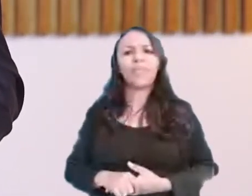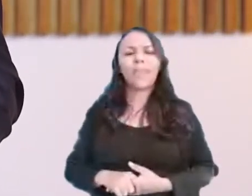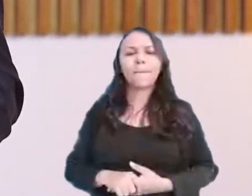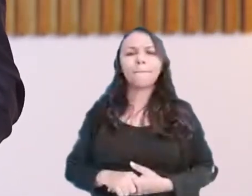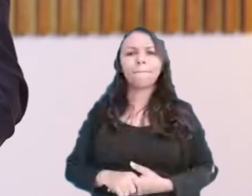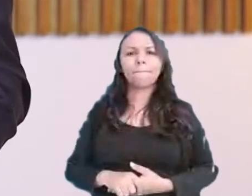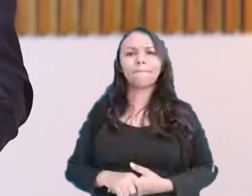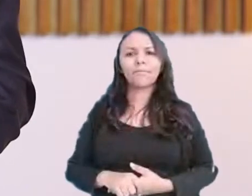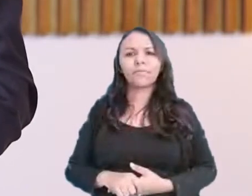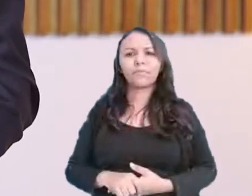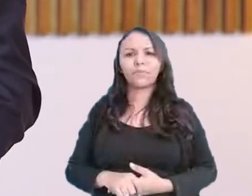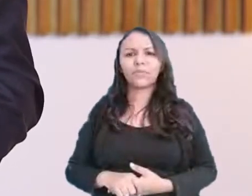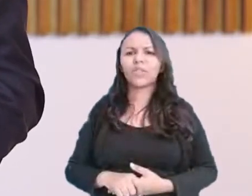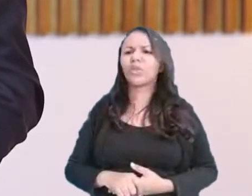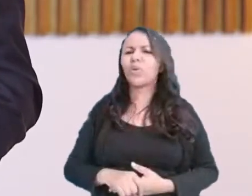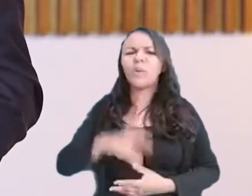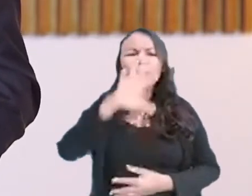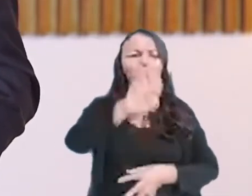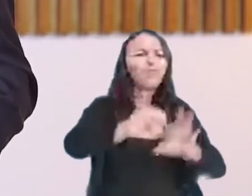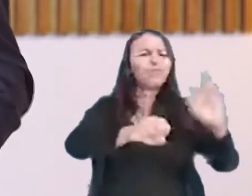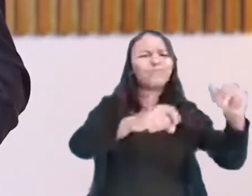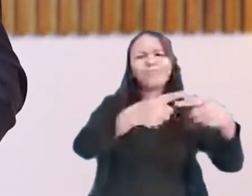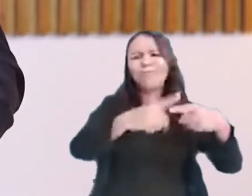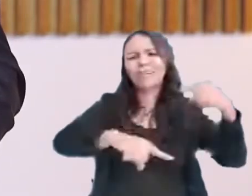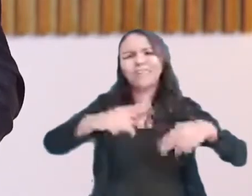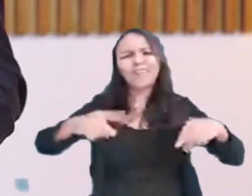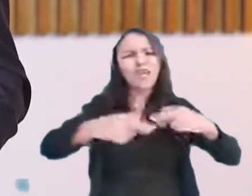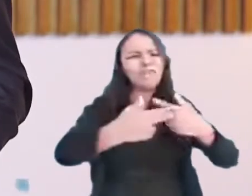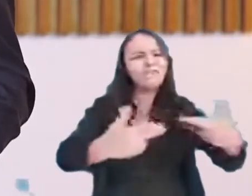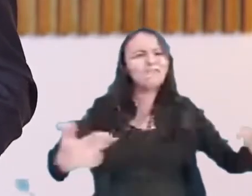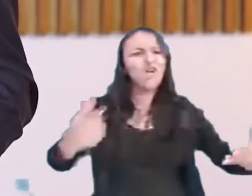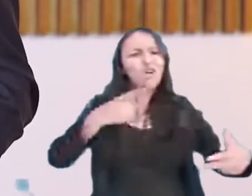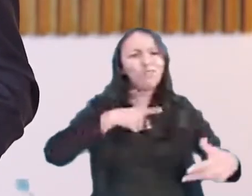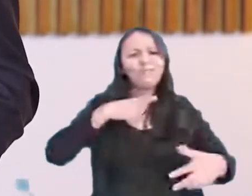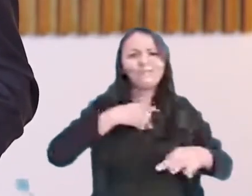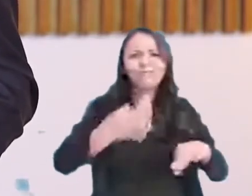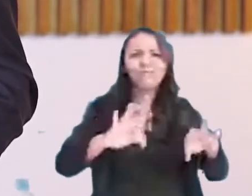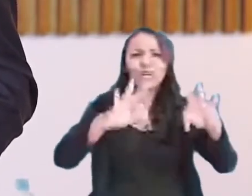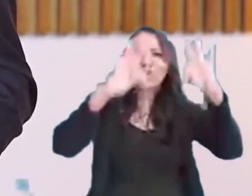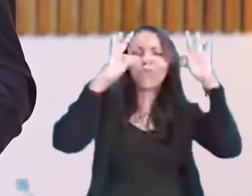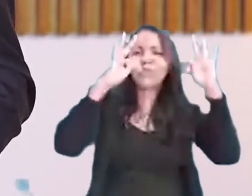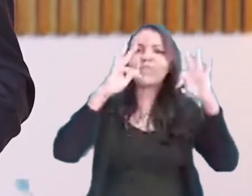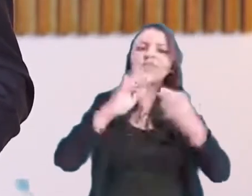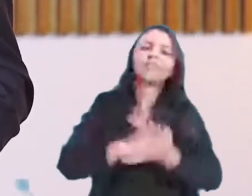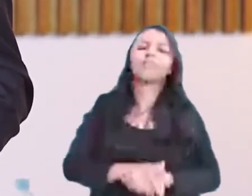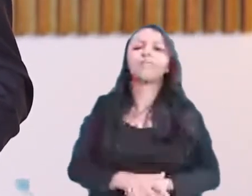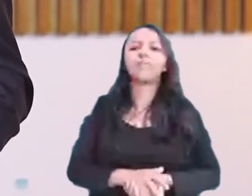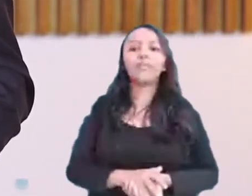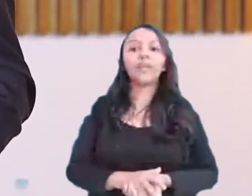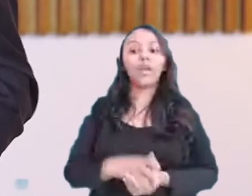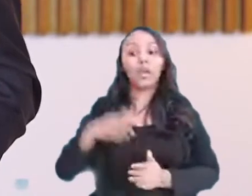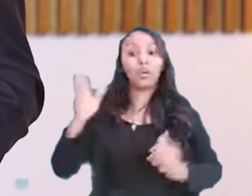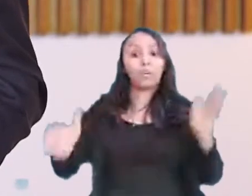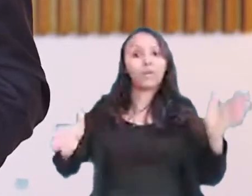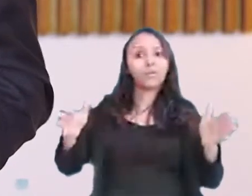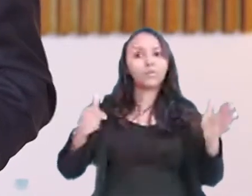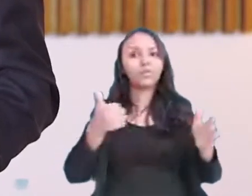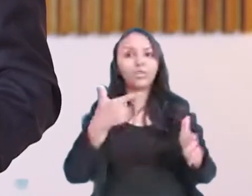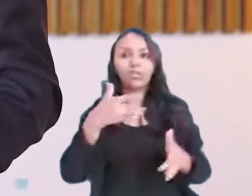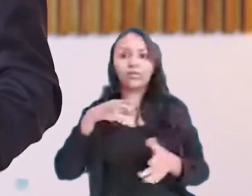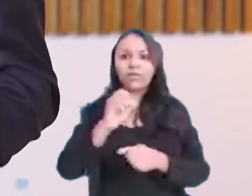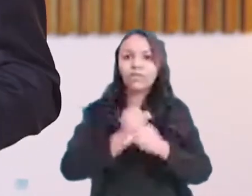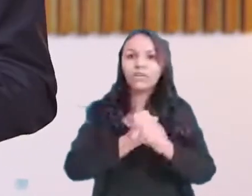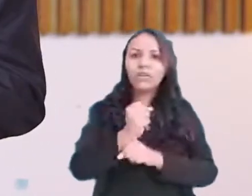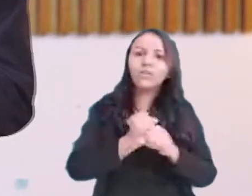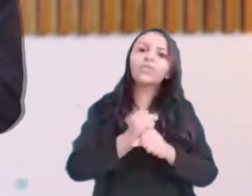de tecnologia na sua época e durante o período que Deus lhe havia concedido, ele fez ele